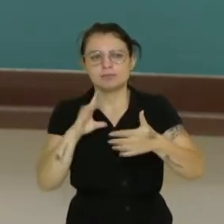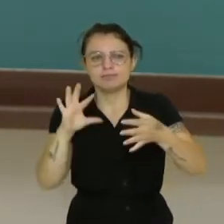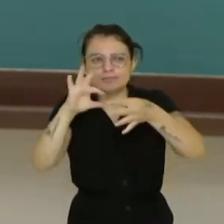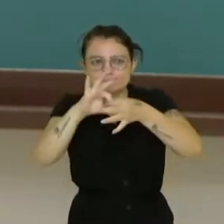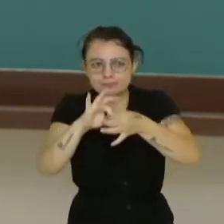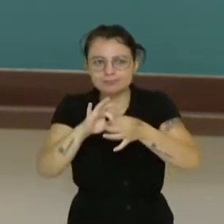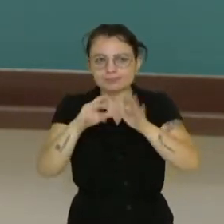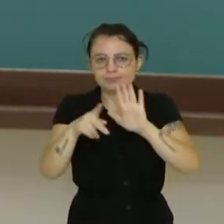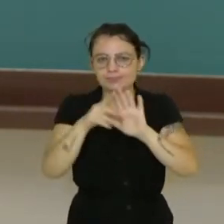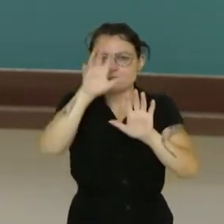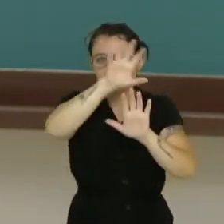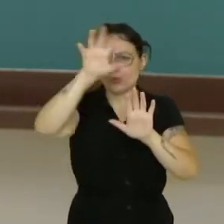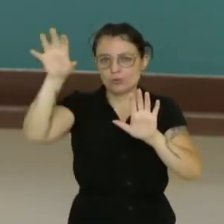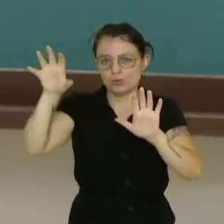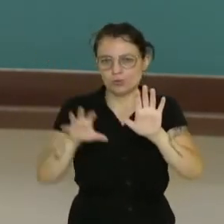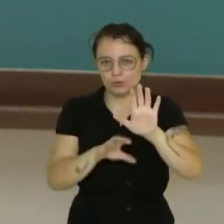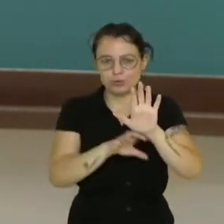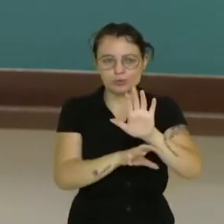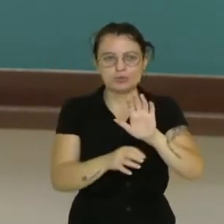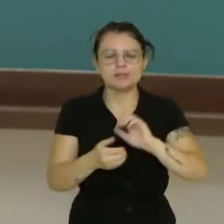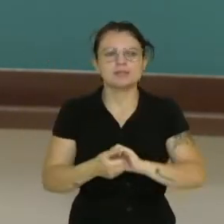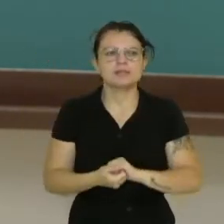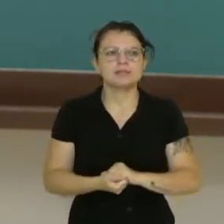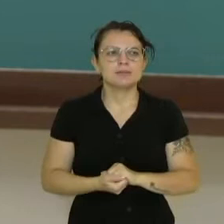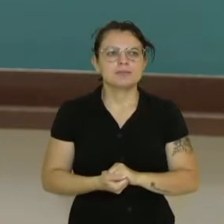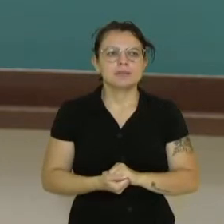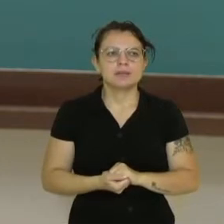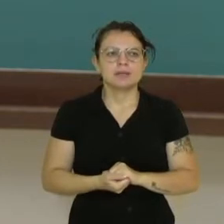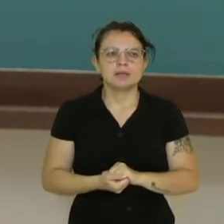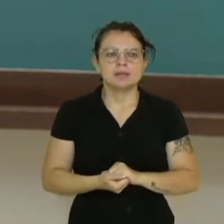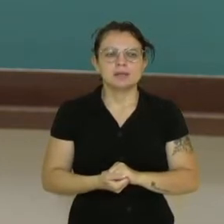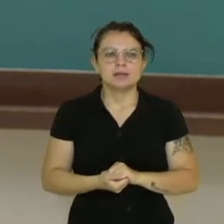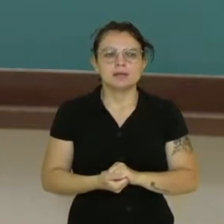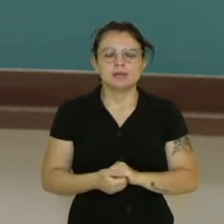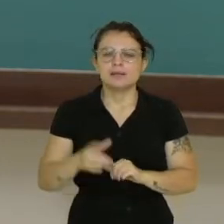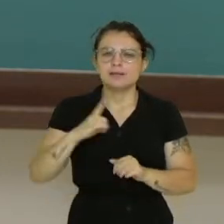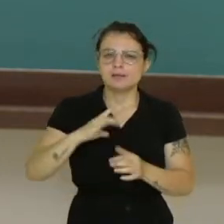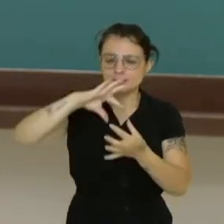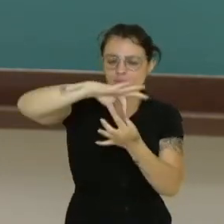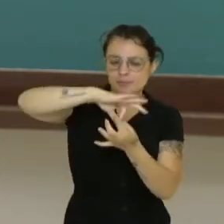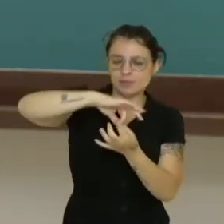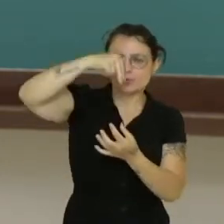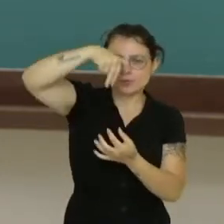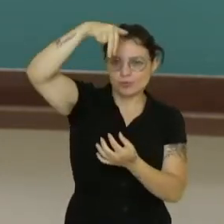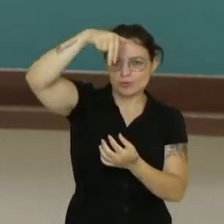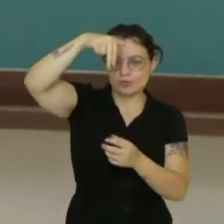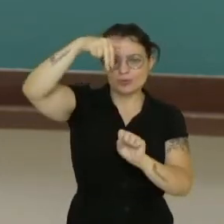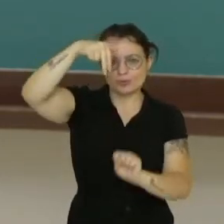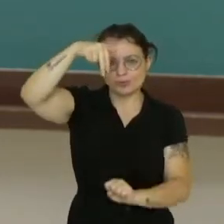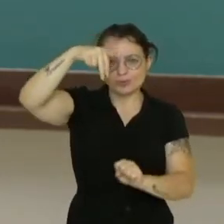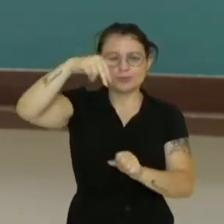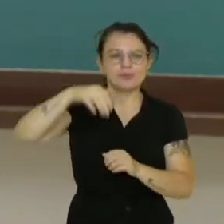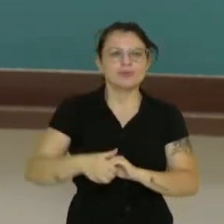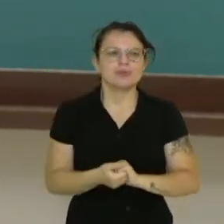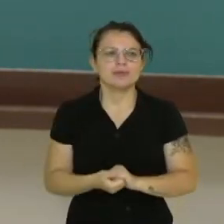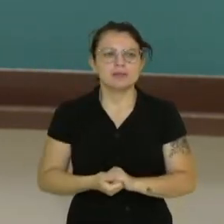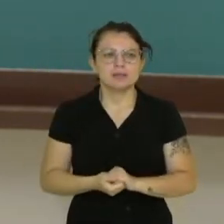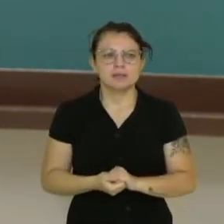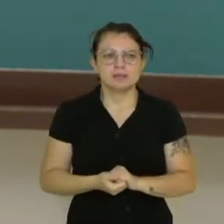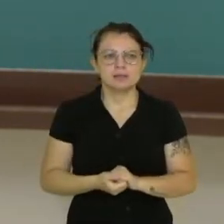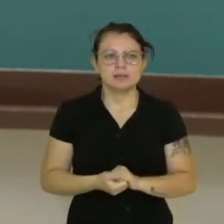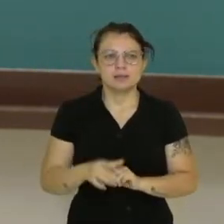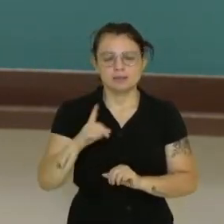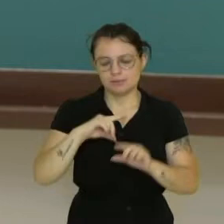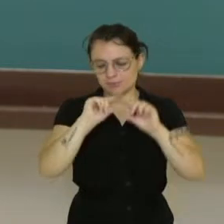o que liga a América do Norte até a América do Sul. Ela forma, então, um pequeno istmo, né? Aqui